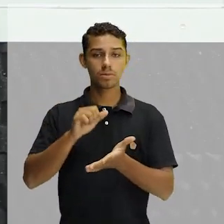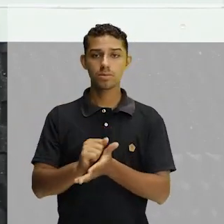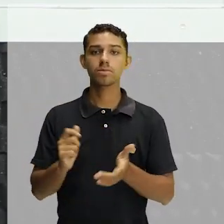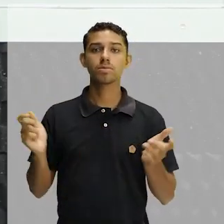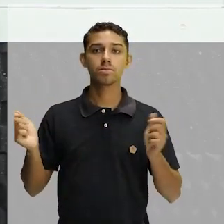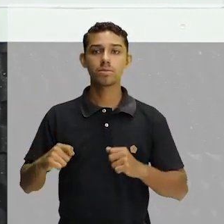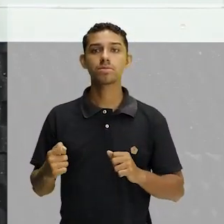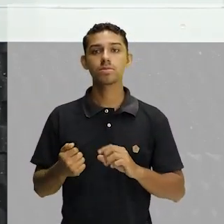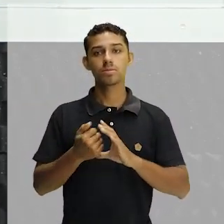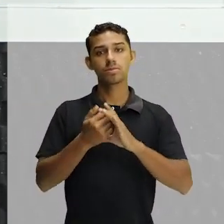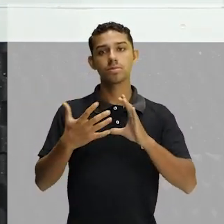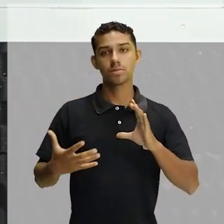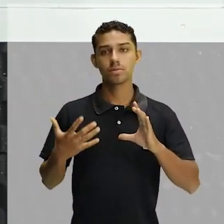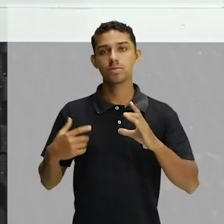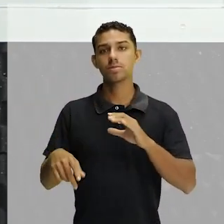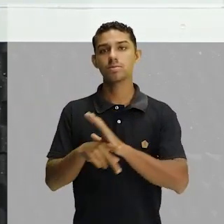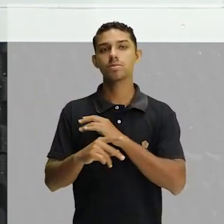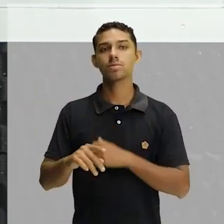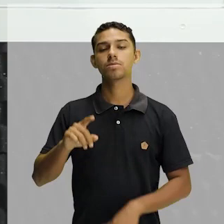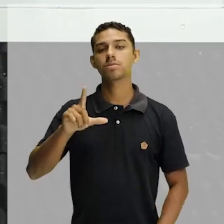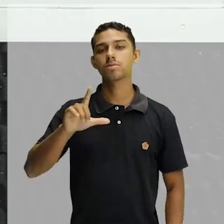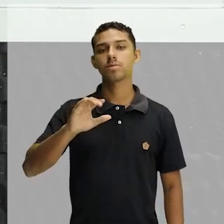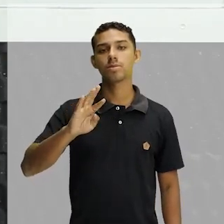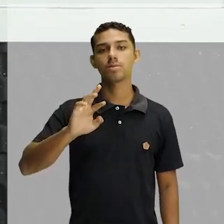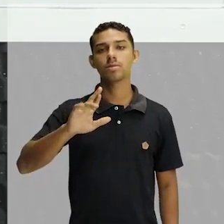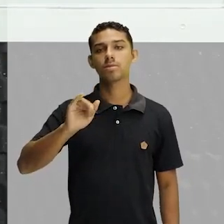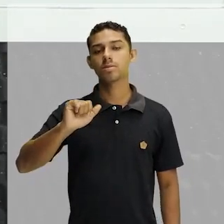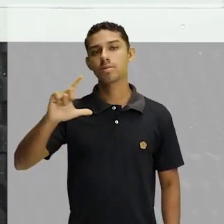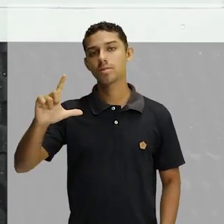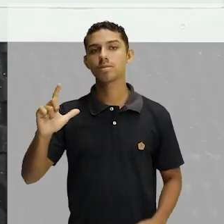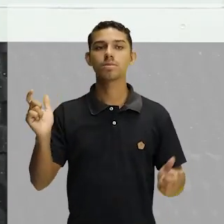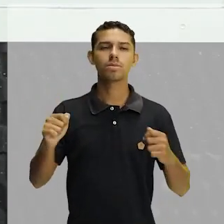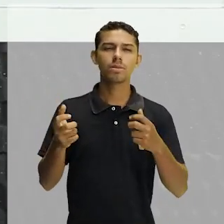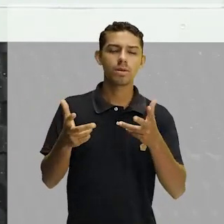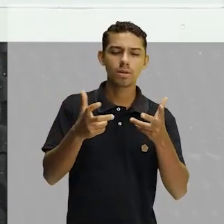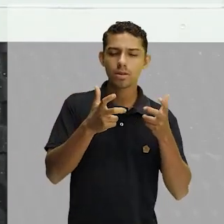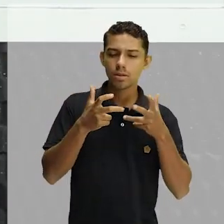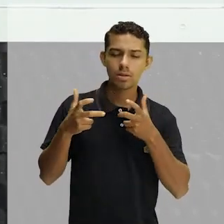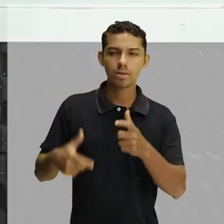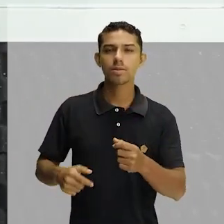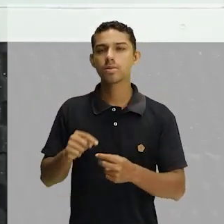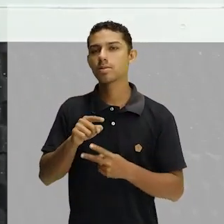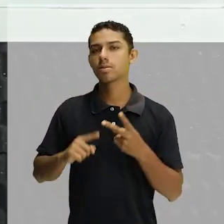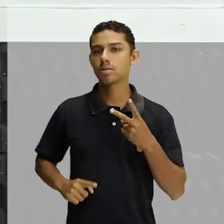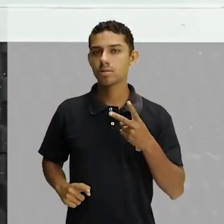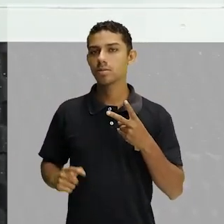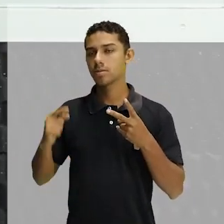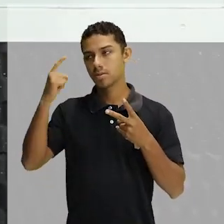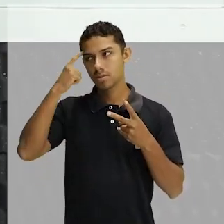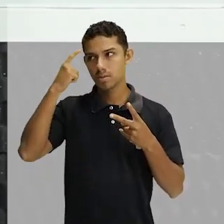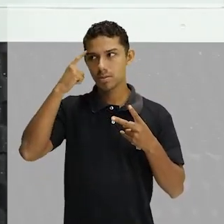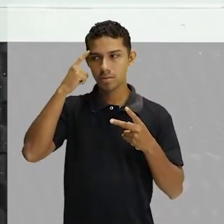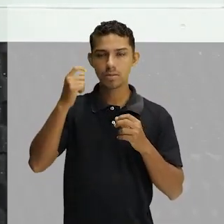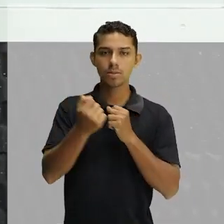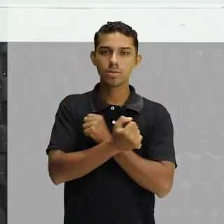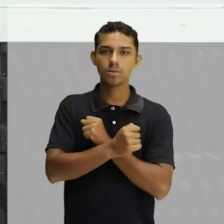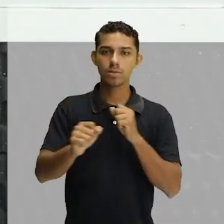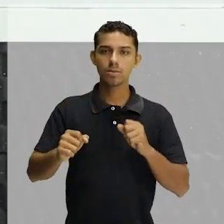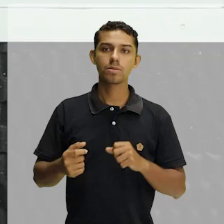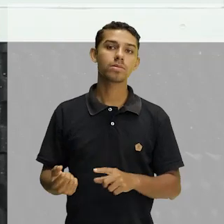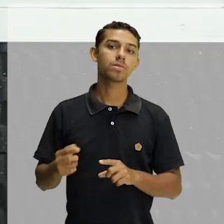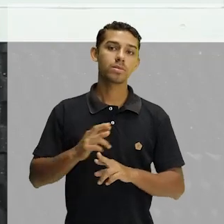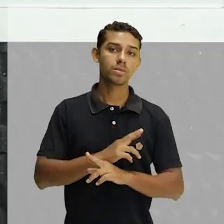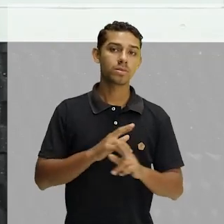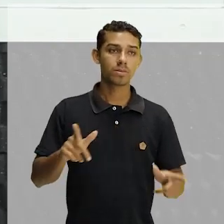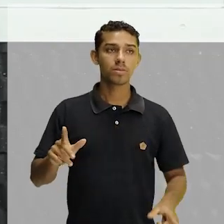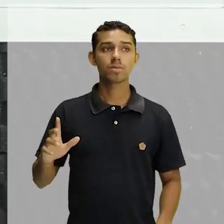logo caracterizado como liberal também. Então, perceba que nós temos dois pensadores liberais, diferentemente do nosso